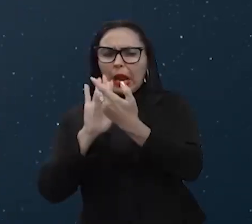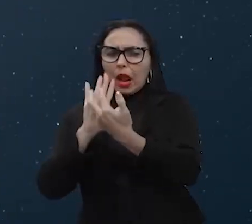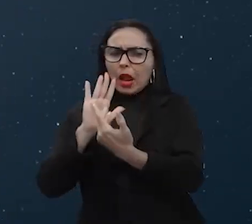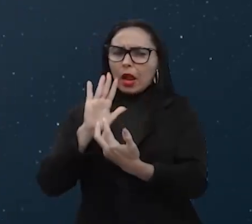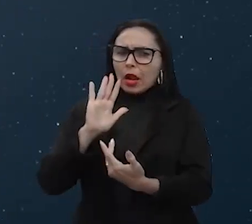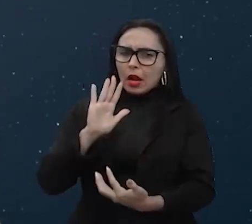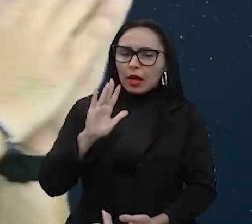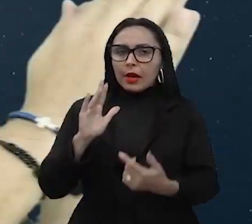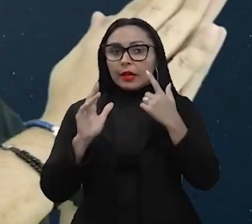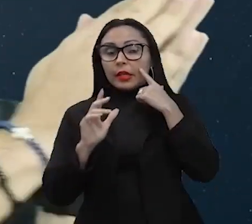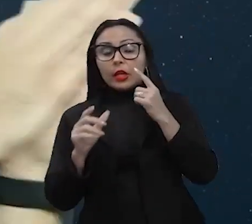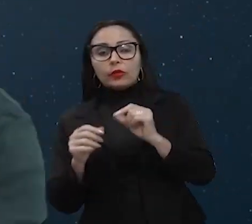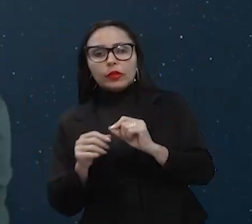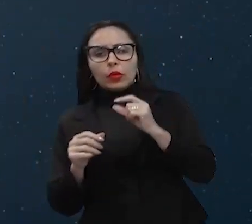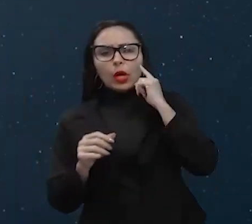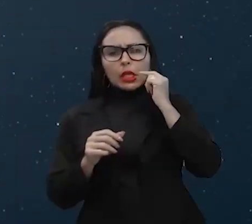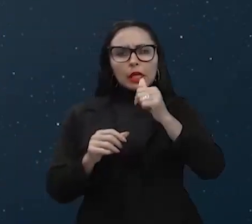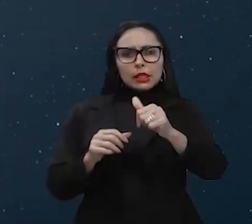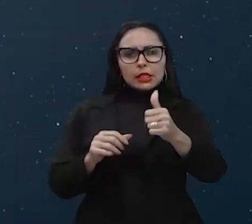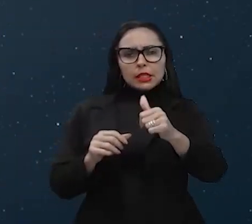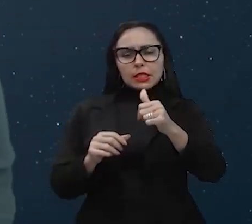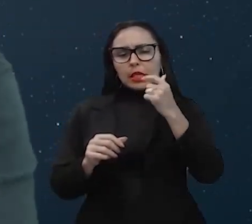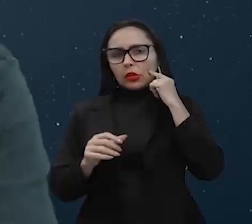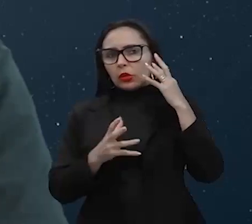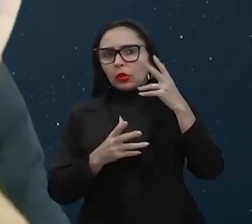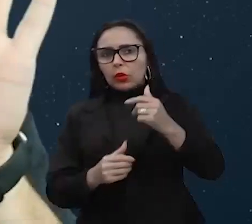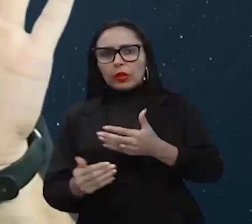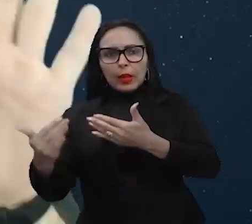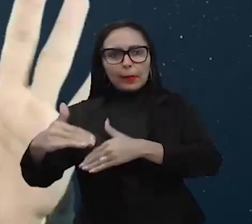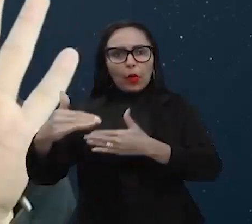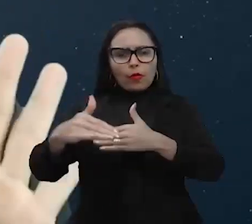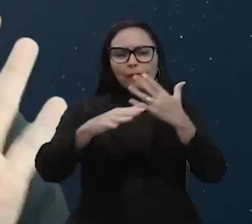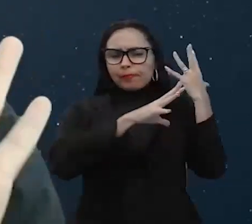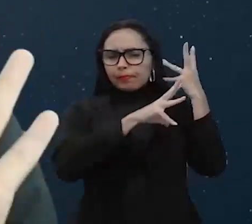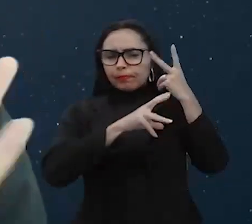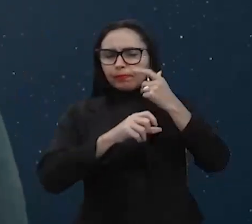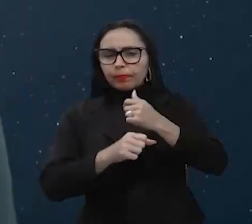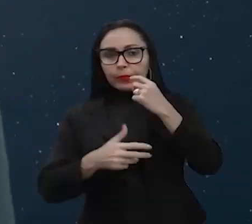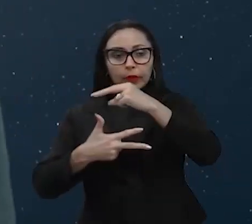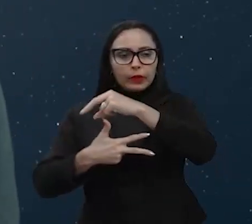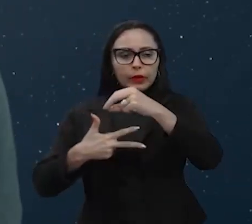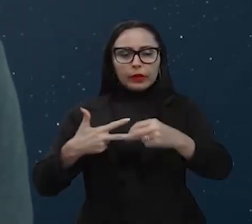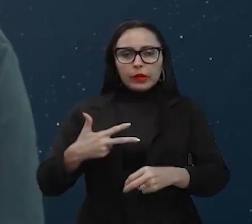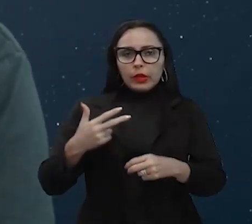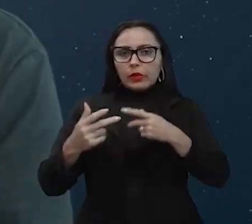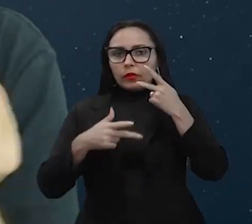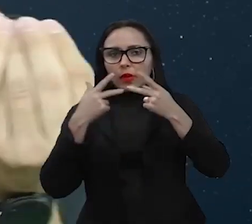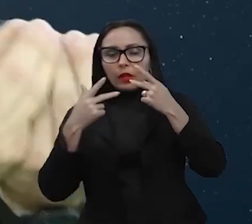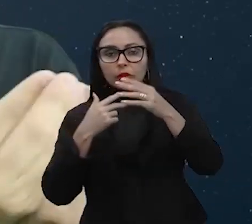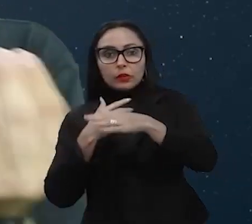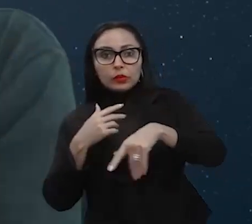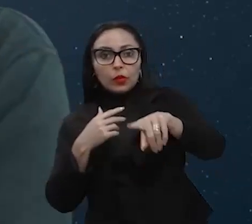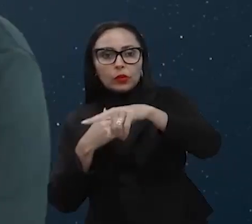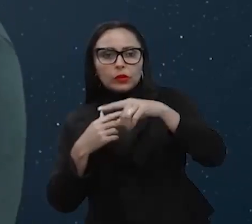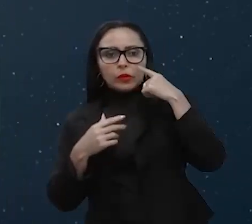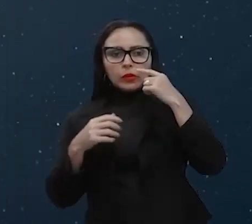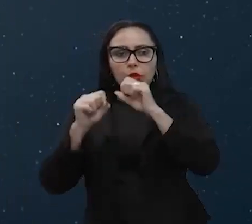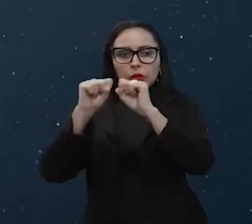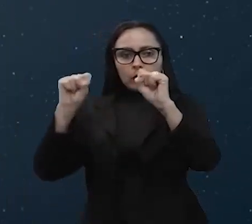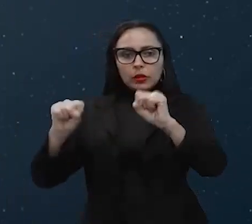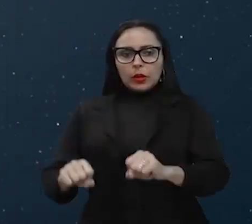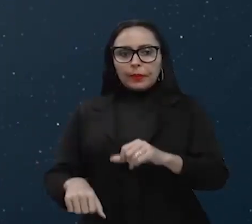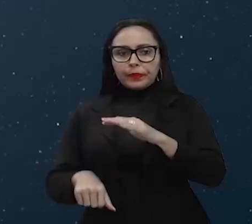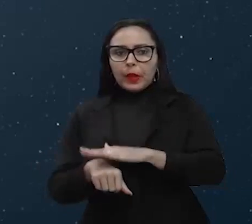fiz? Eu analisei todas as provas passadas do Enem, e eu vou falar para vocês hoje do sistema que tem a maior